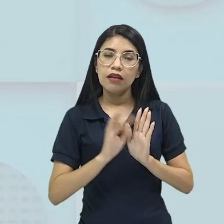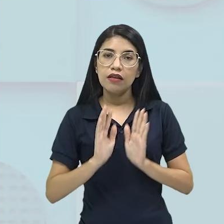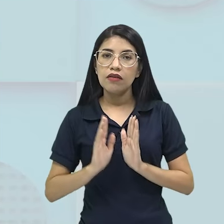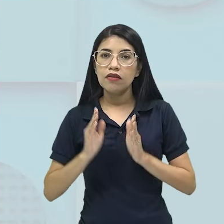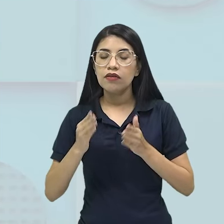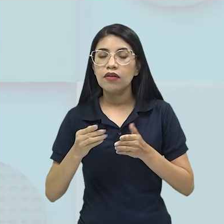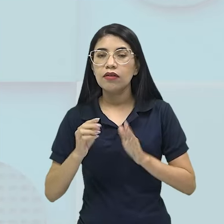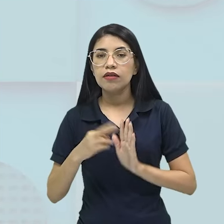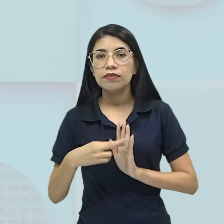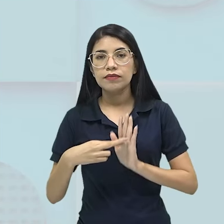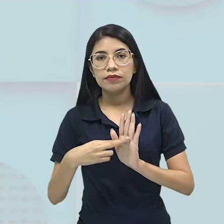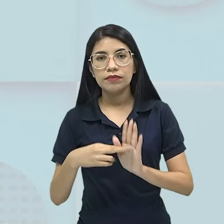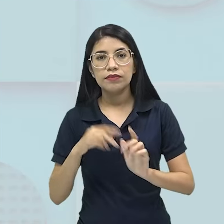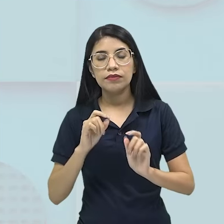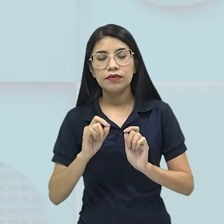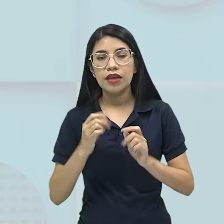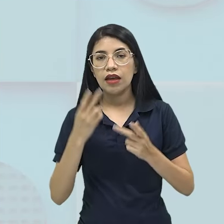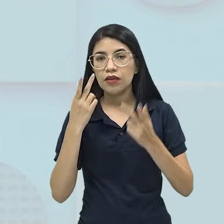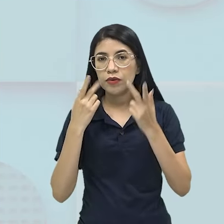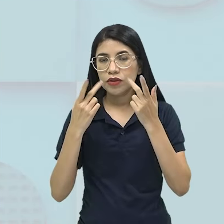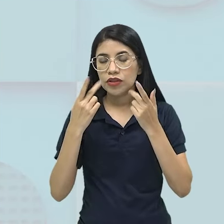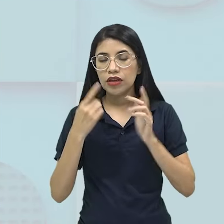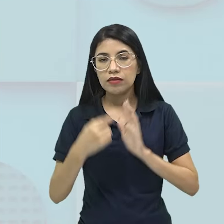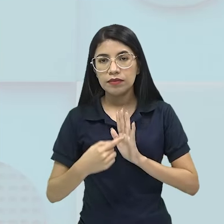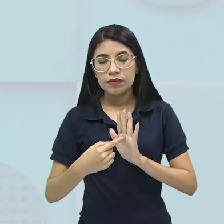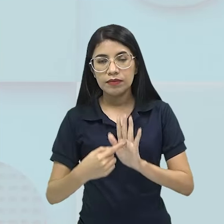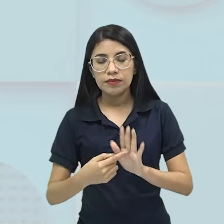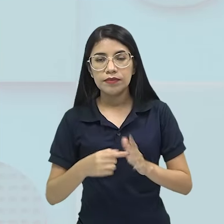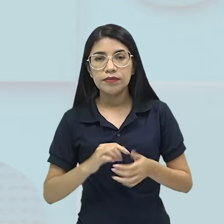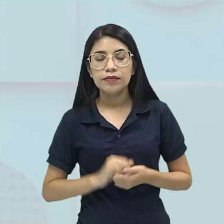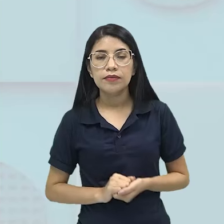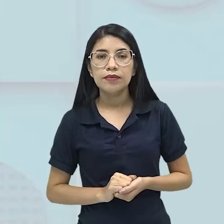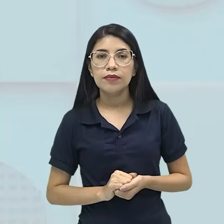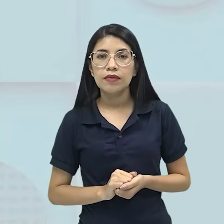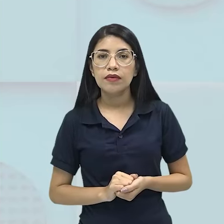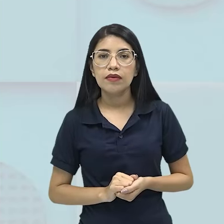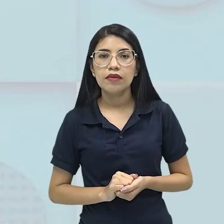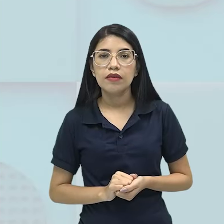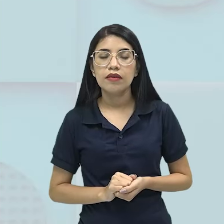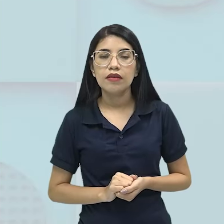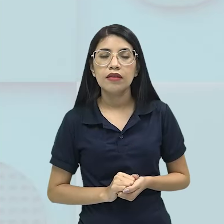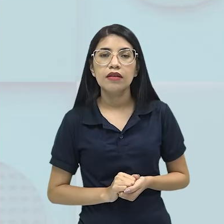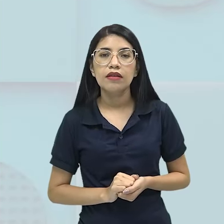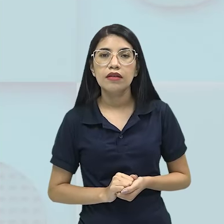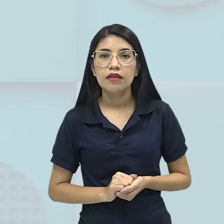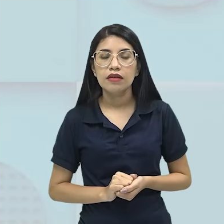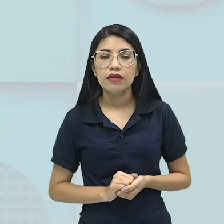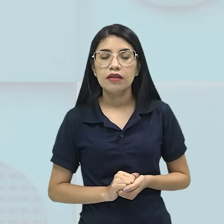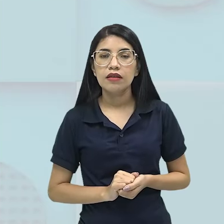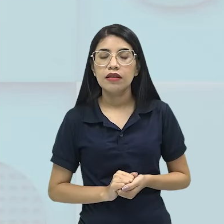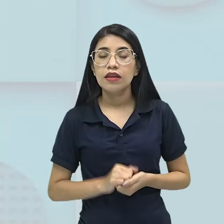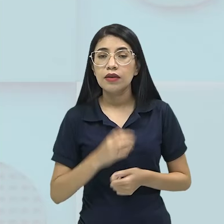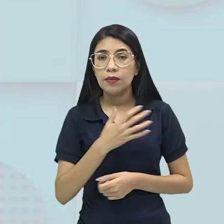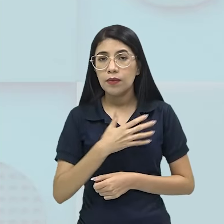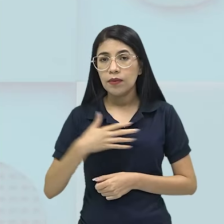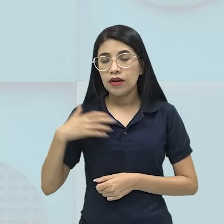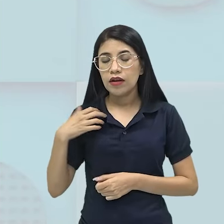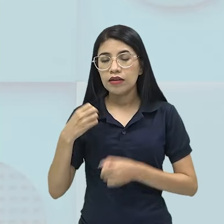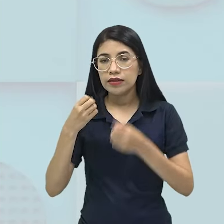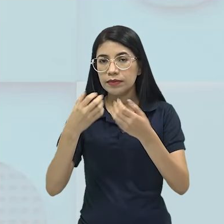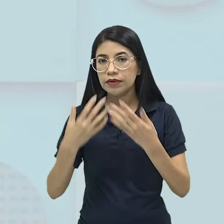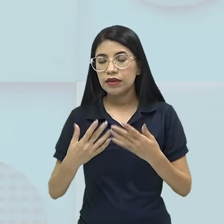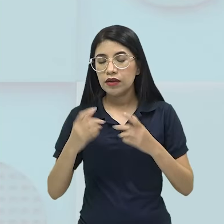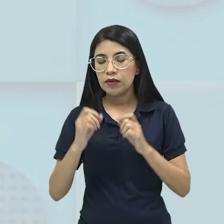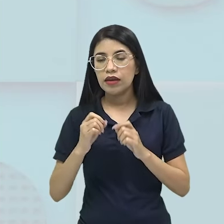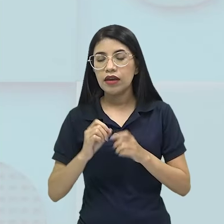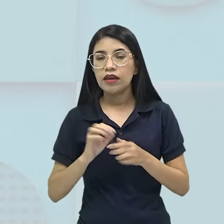destinados à representação, né? Representação teatral, por assim dizer. E aí, segundo Aristóteles, nós temos a